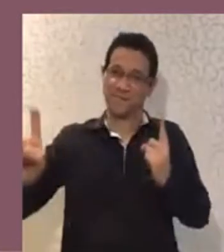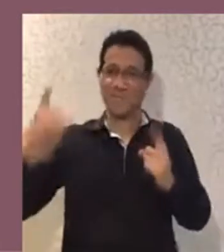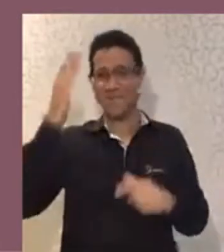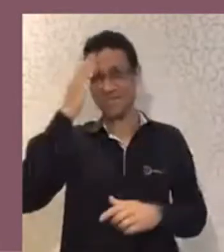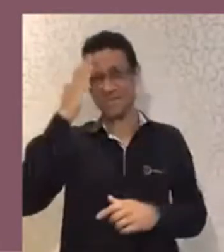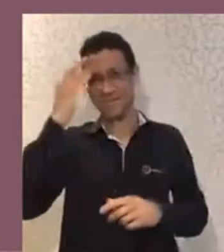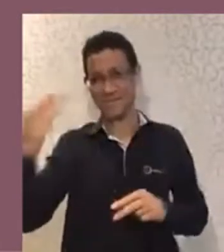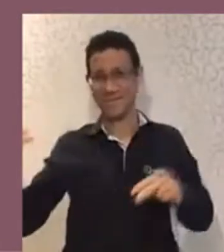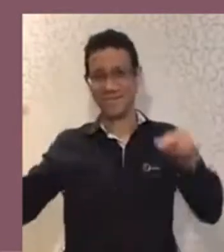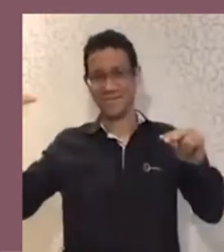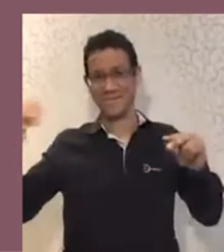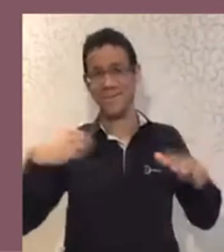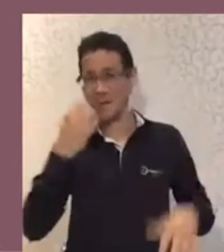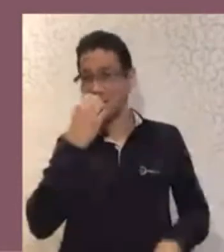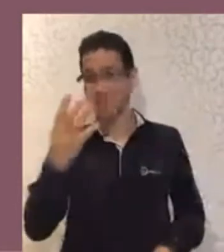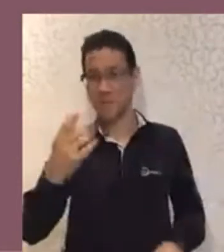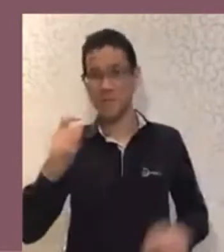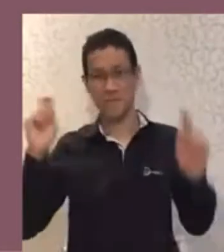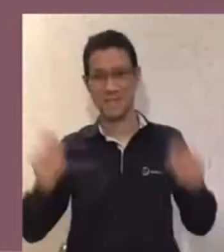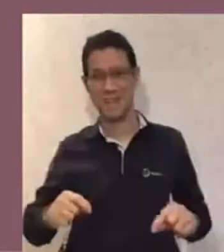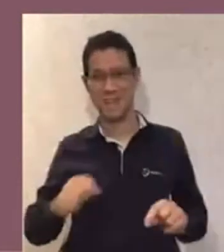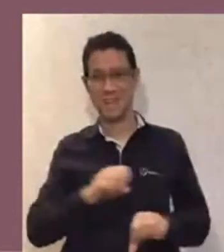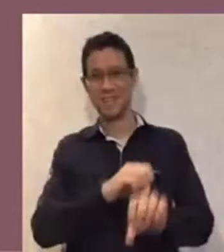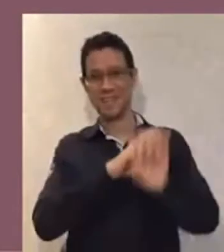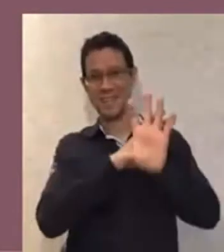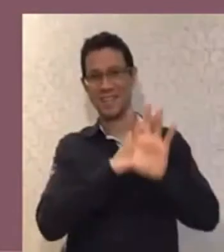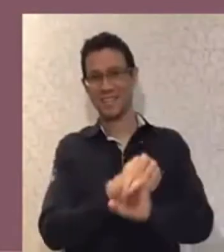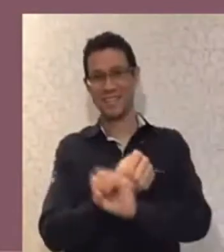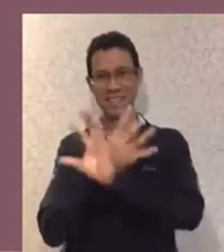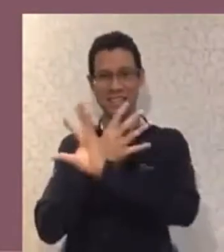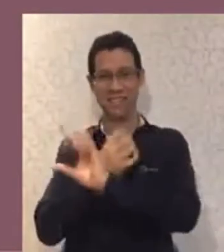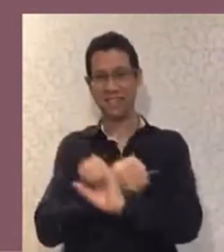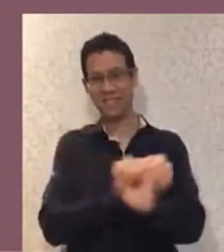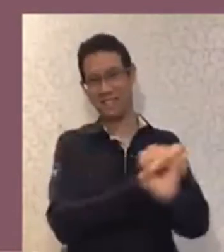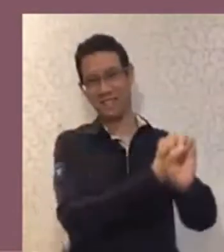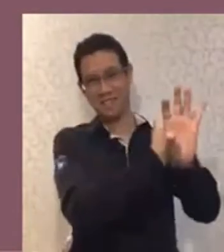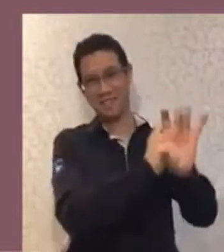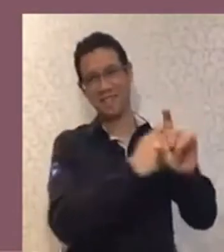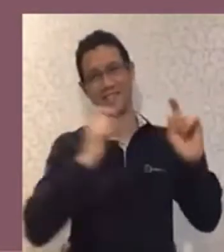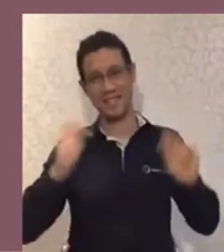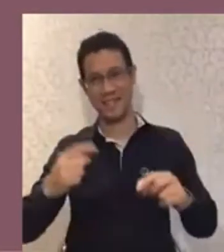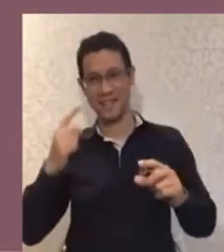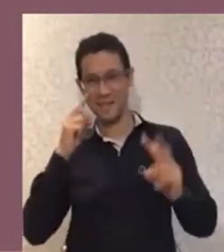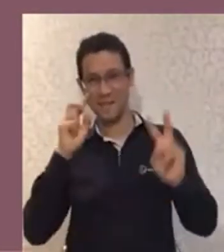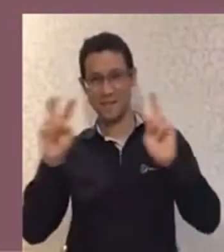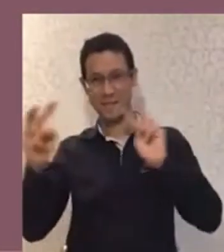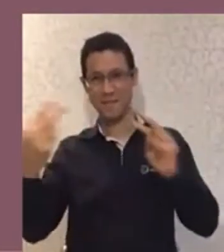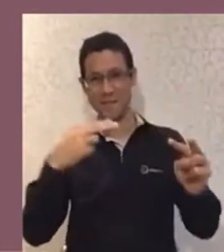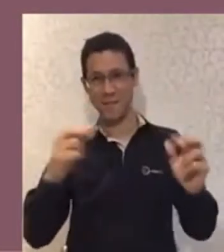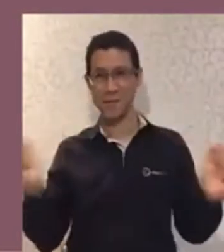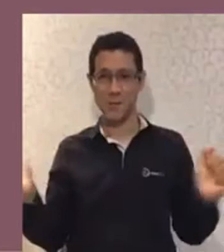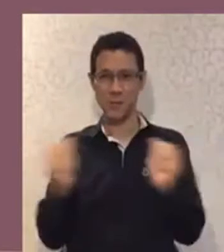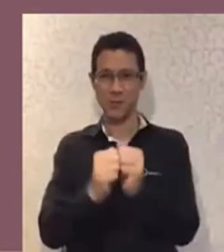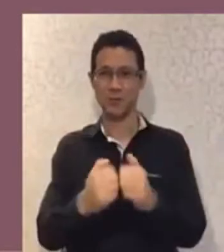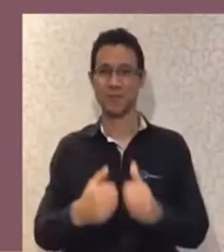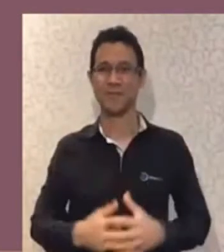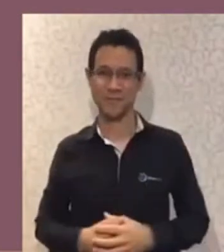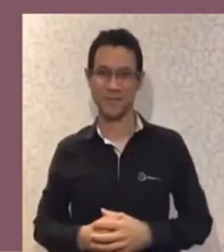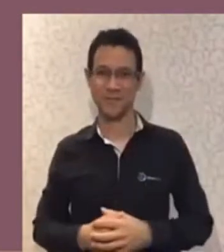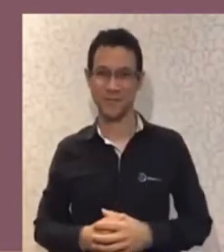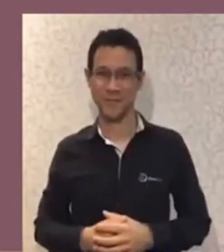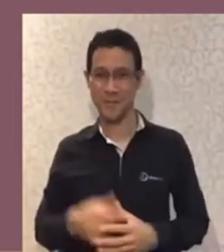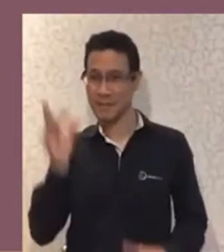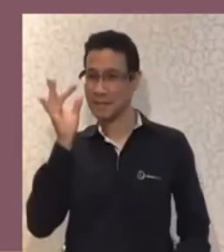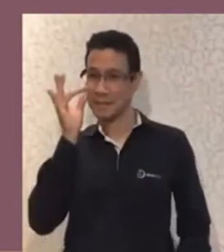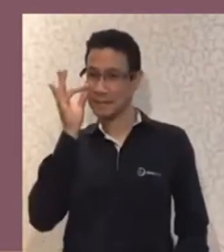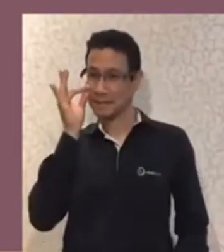bom que existe esse recurso e que podemos nos ver e estar junto. Né? Estar junto não é só necessariamente estar lado